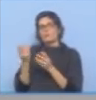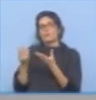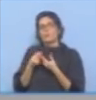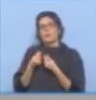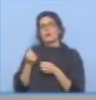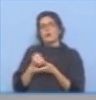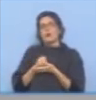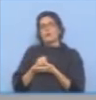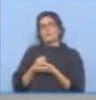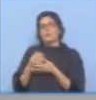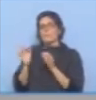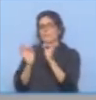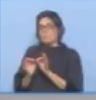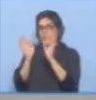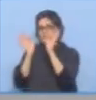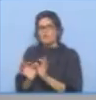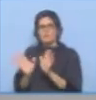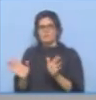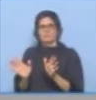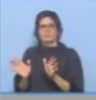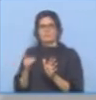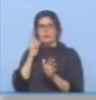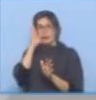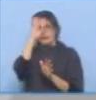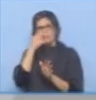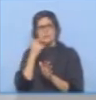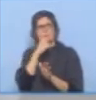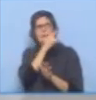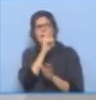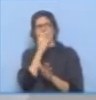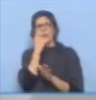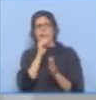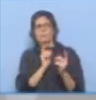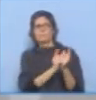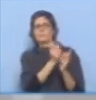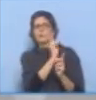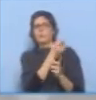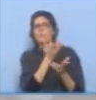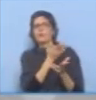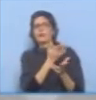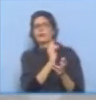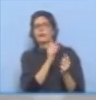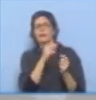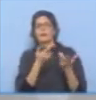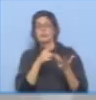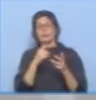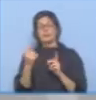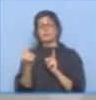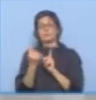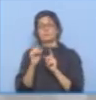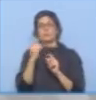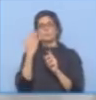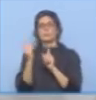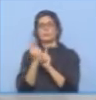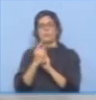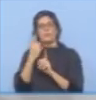irmos preparados efetivamente para aquilo que vamos encontrar e, como já referiram, realmente o contacto com a embaixadora foi muito, muito,